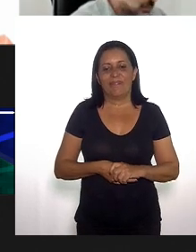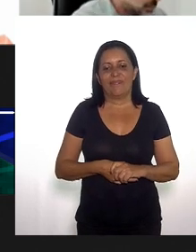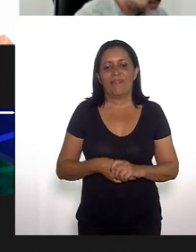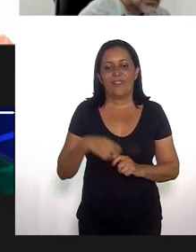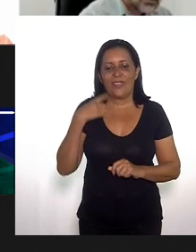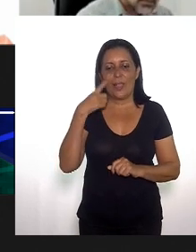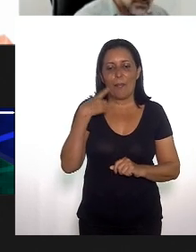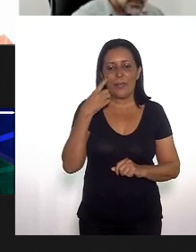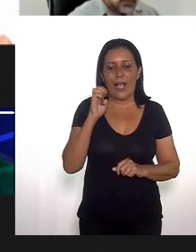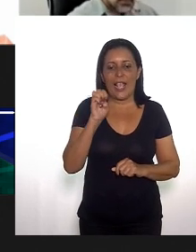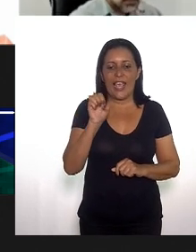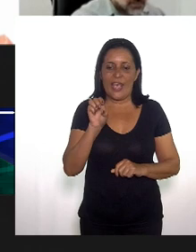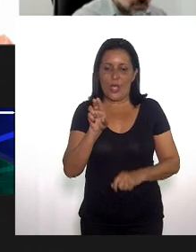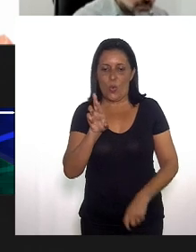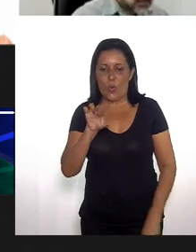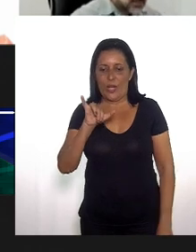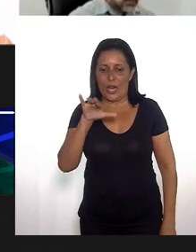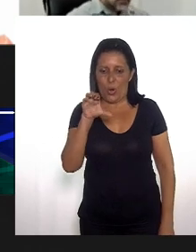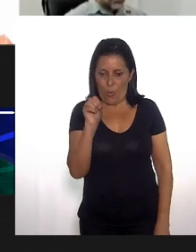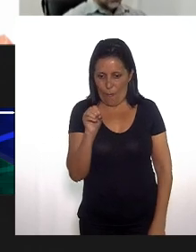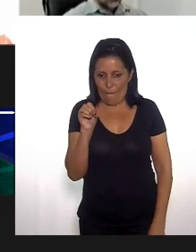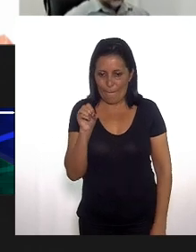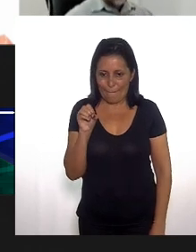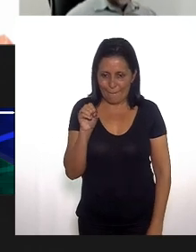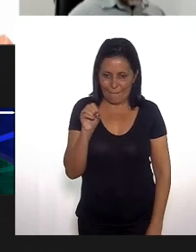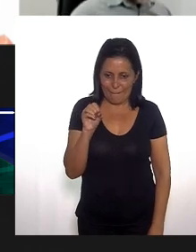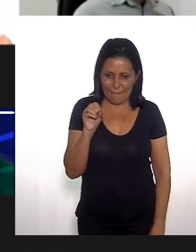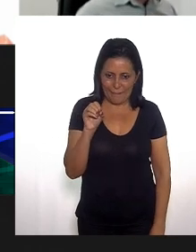Deputado Eurico Júnior.